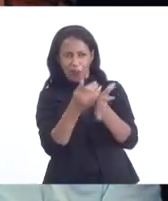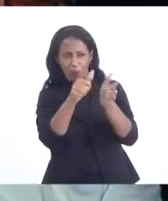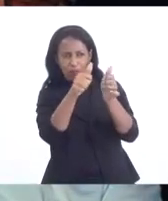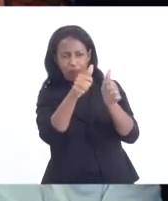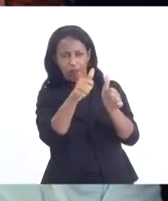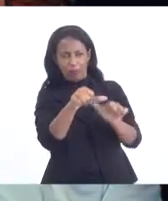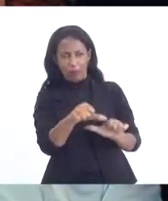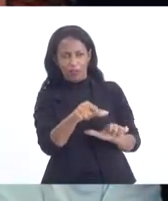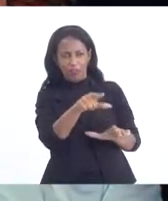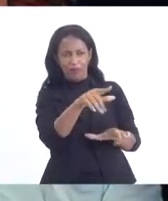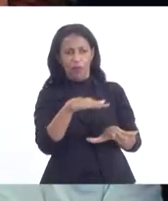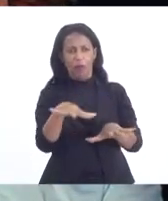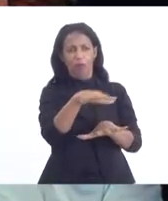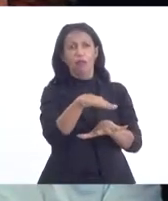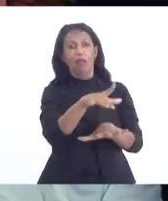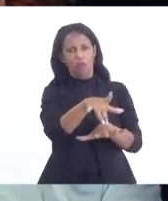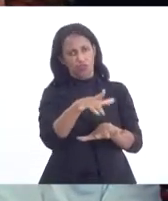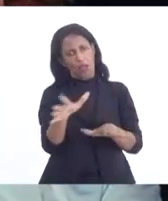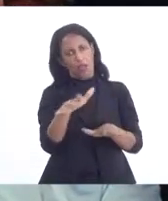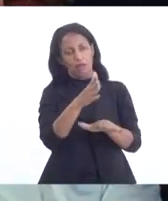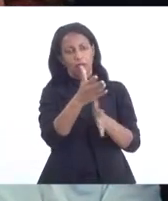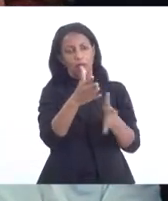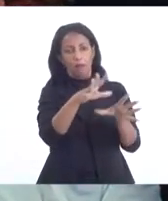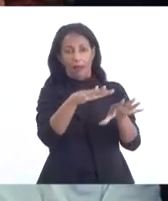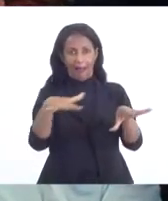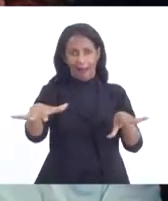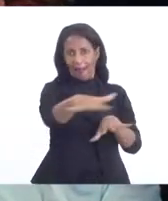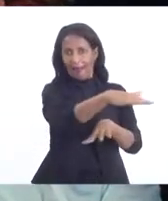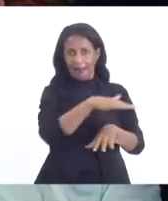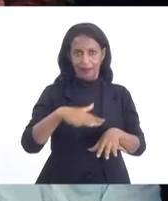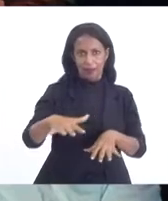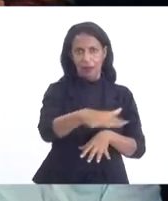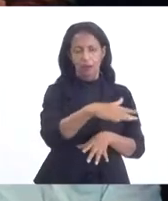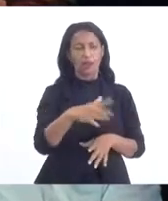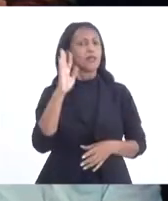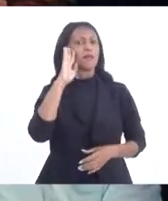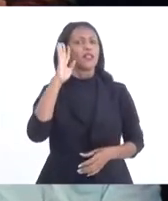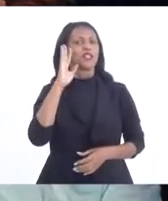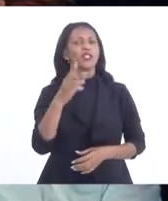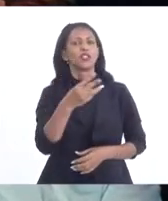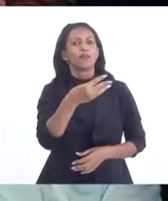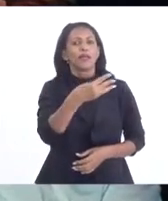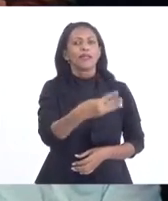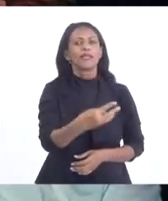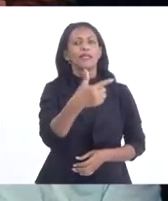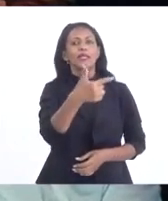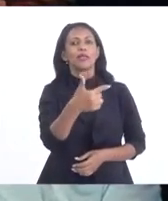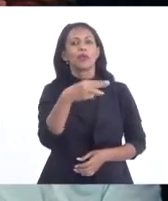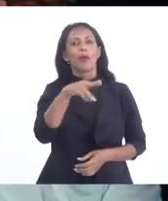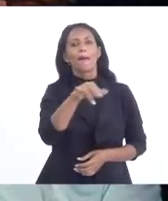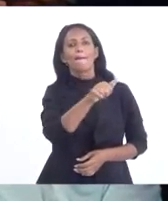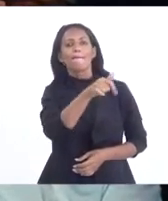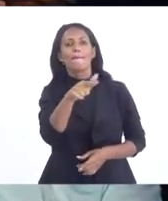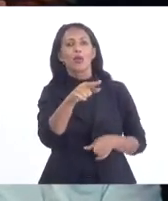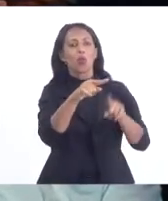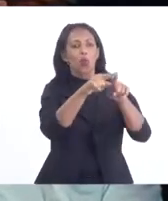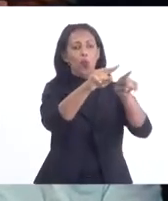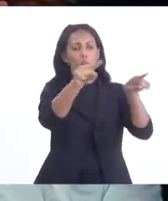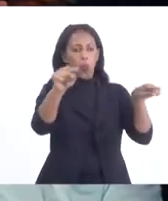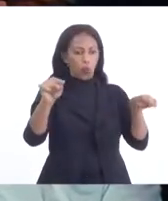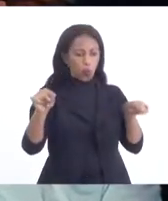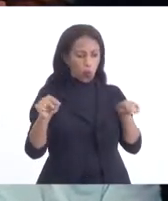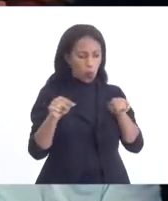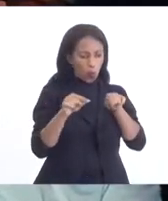aqui na região norte uma grande área, mas imagina que a gente pegue 32 mil hectares dessa